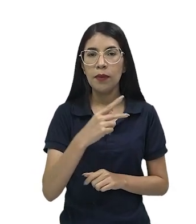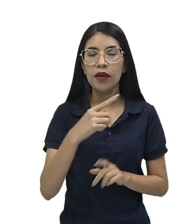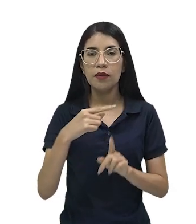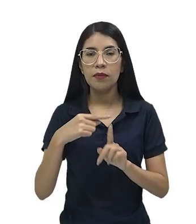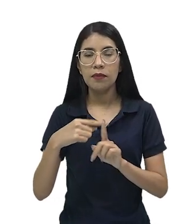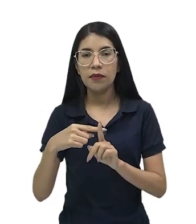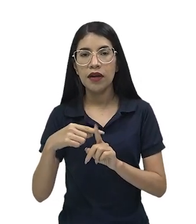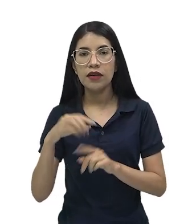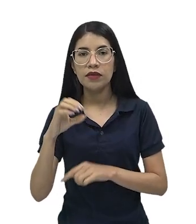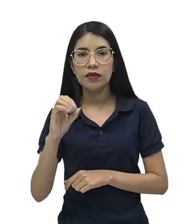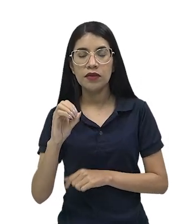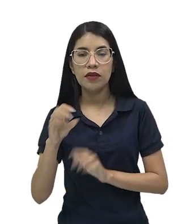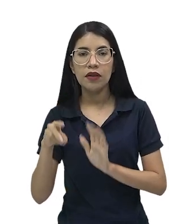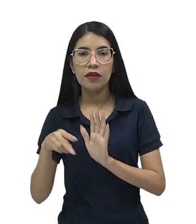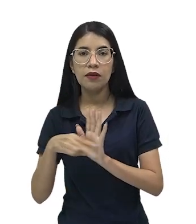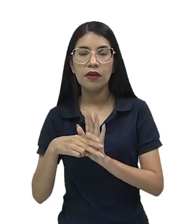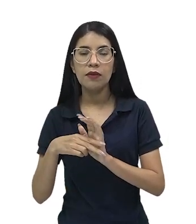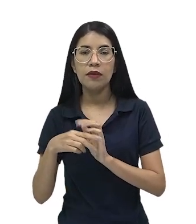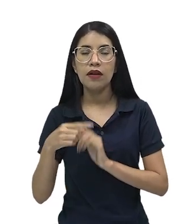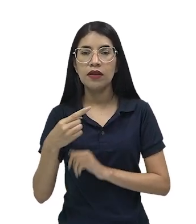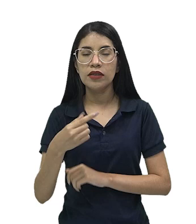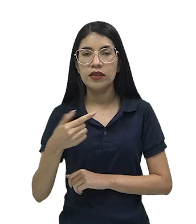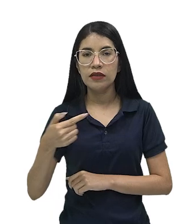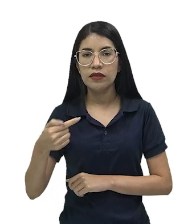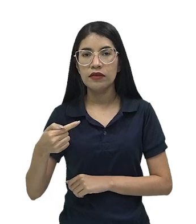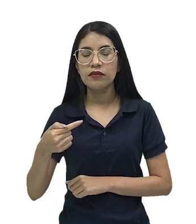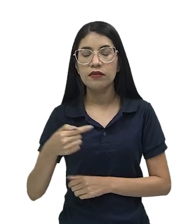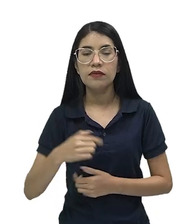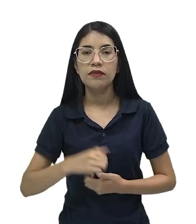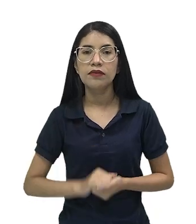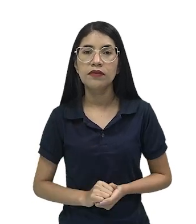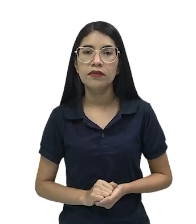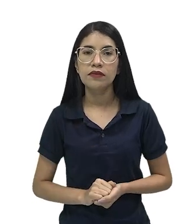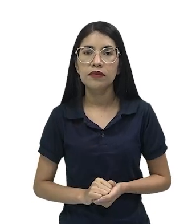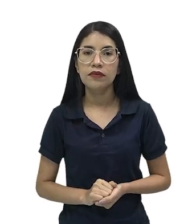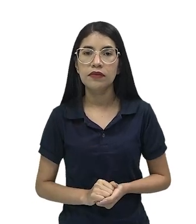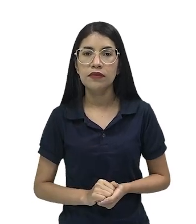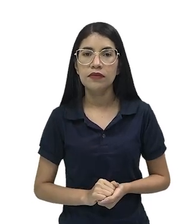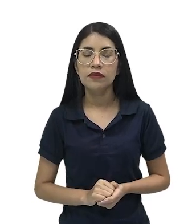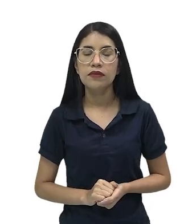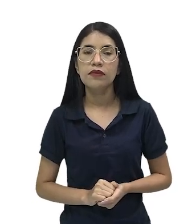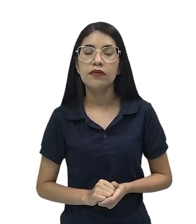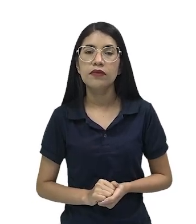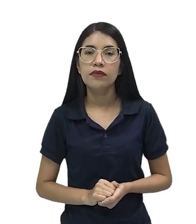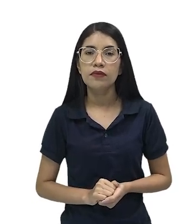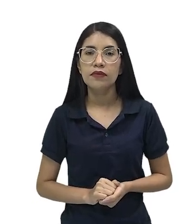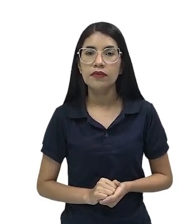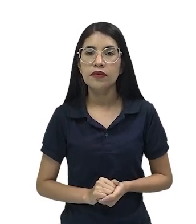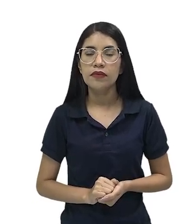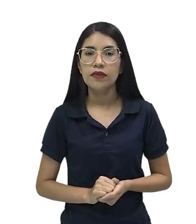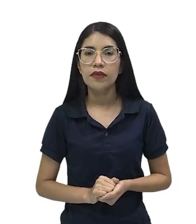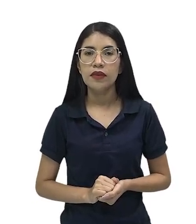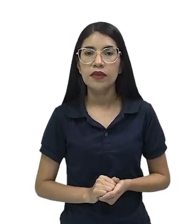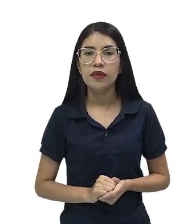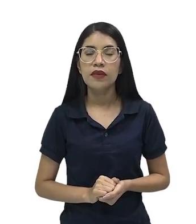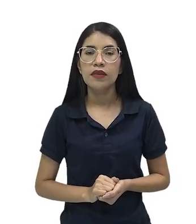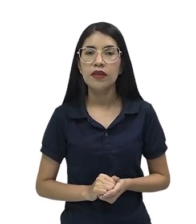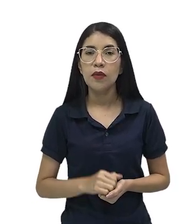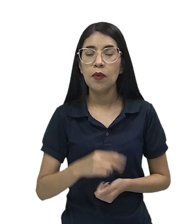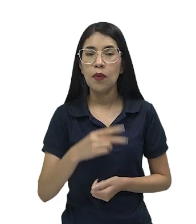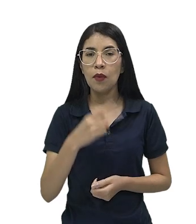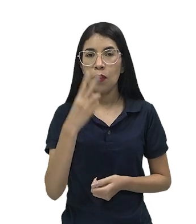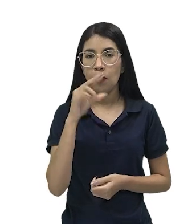P mais O é igual a 17, olha aí. Ora, patos tem 2